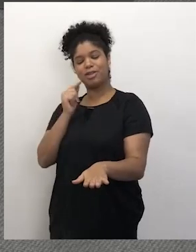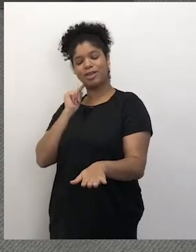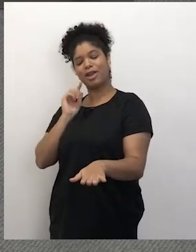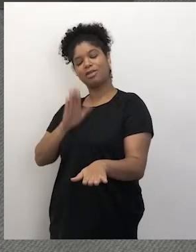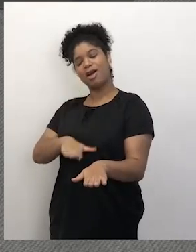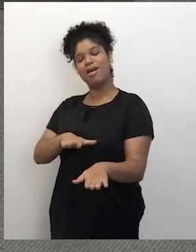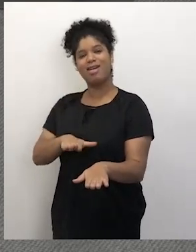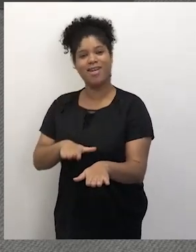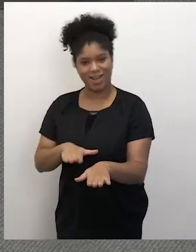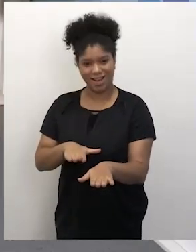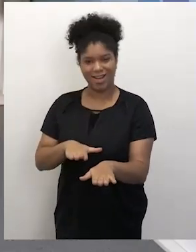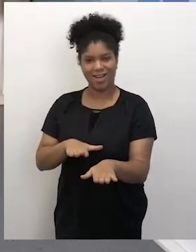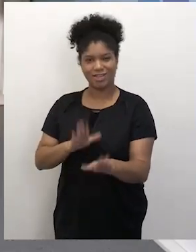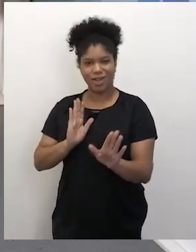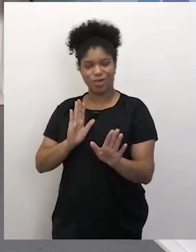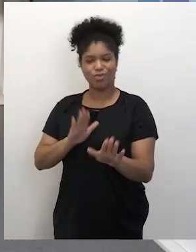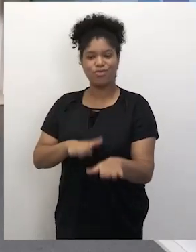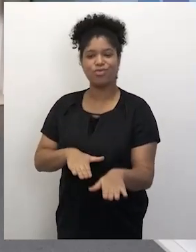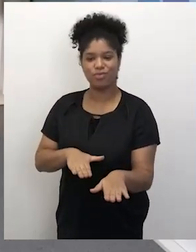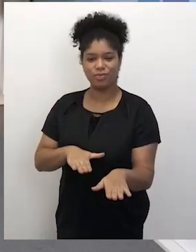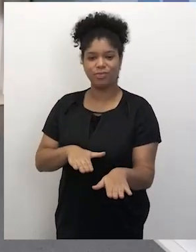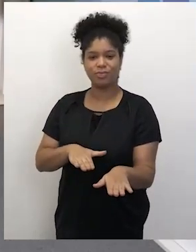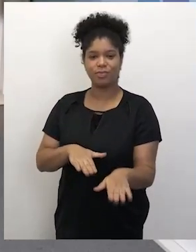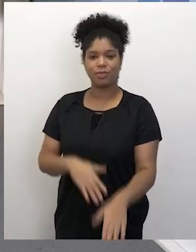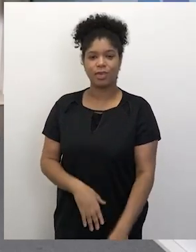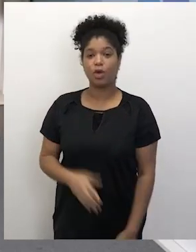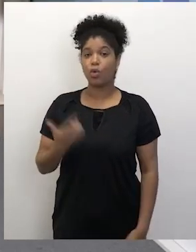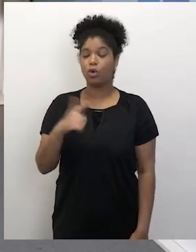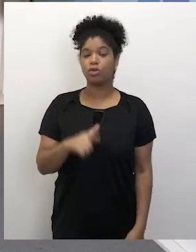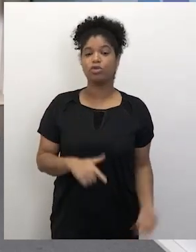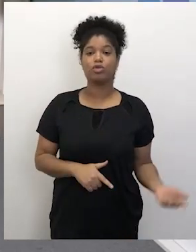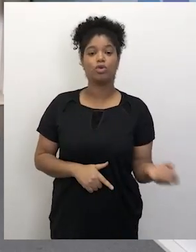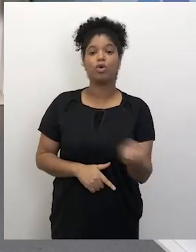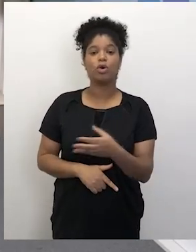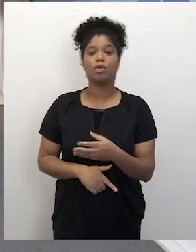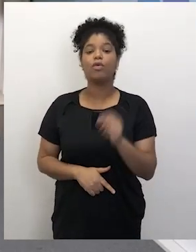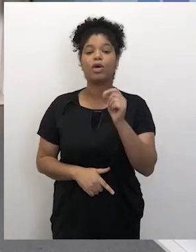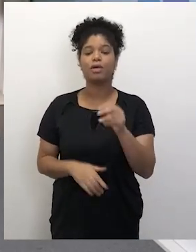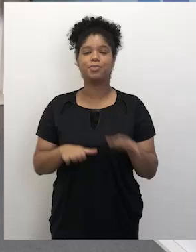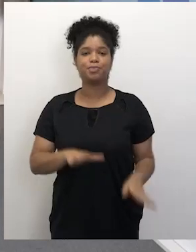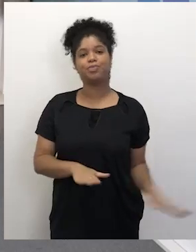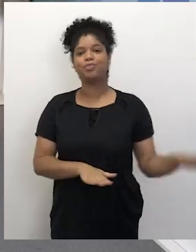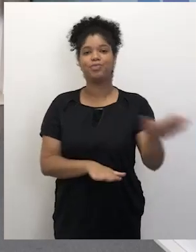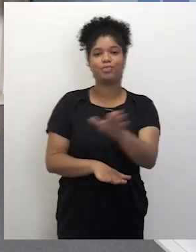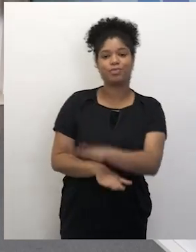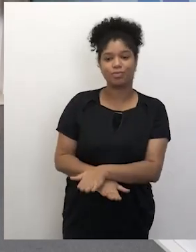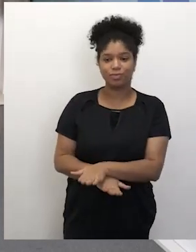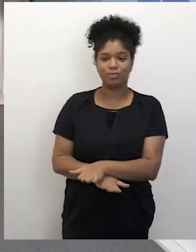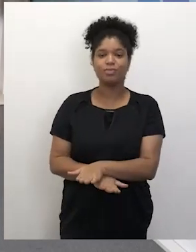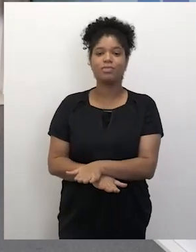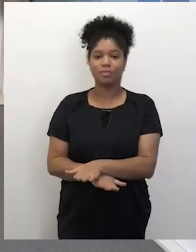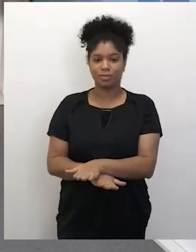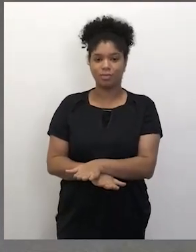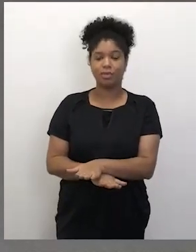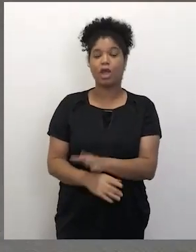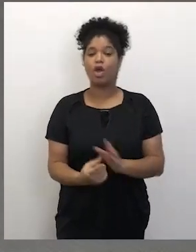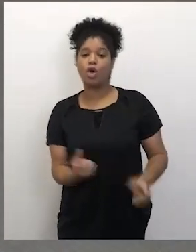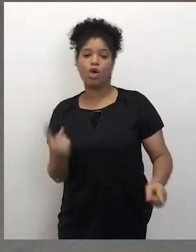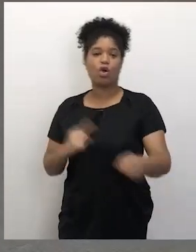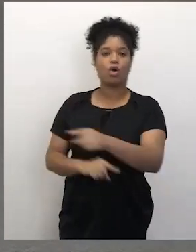frente. E aí? Cai na frente. Agora vamos pro outro lado, ó. A outra perna. Esquerda. Subiu,